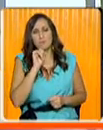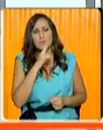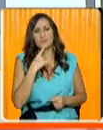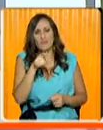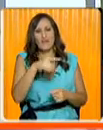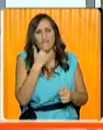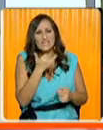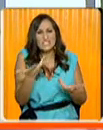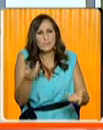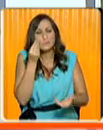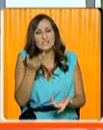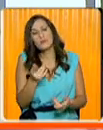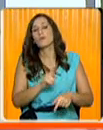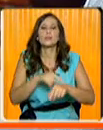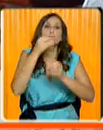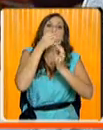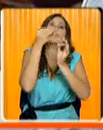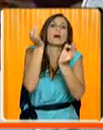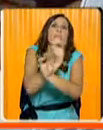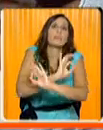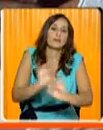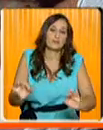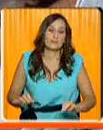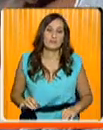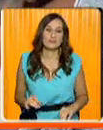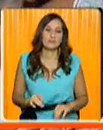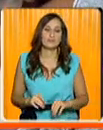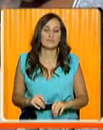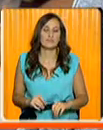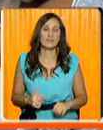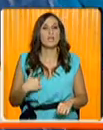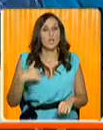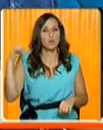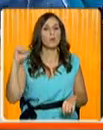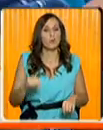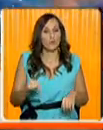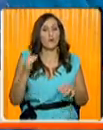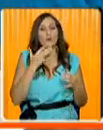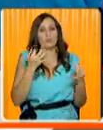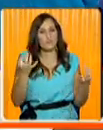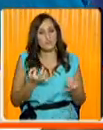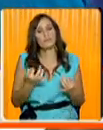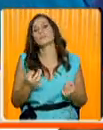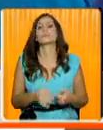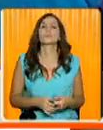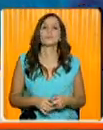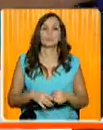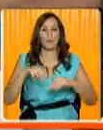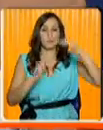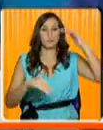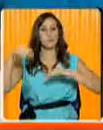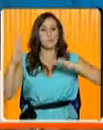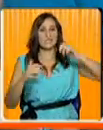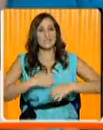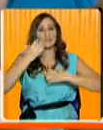assim? Olha, momentos espetaculares. Não, mas tem que porque eu concordo contigo. De facto, essa